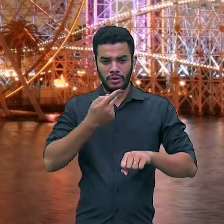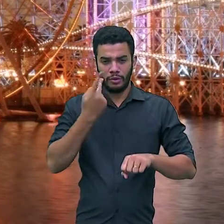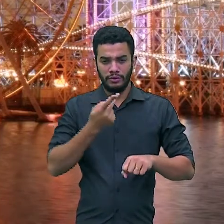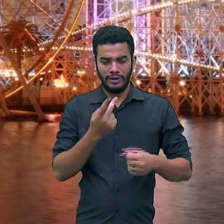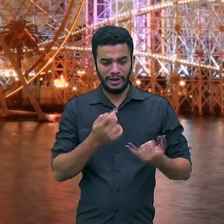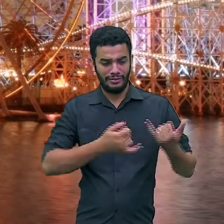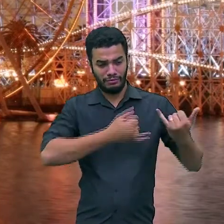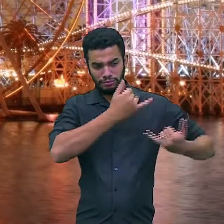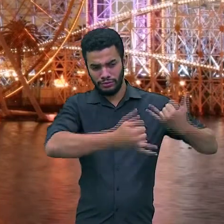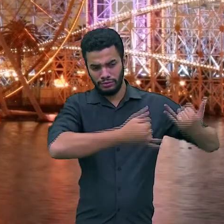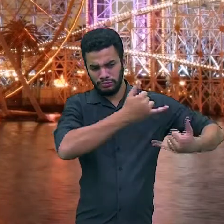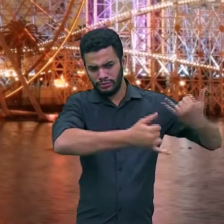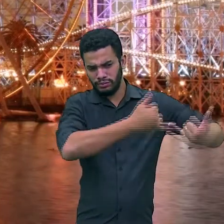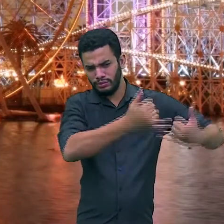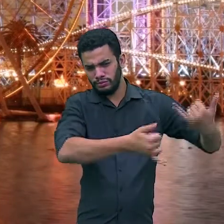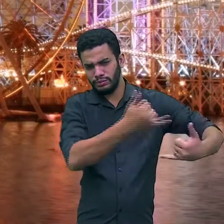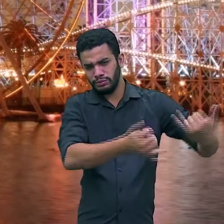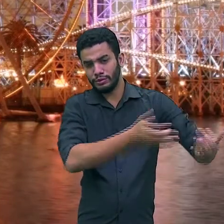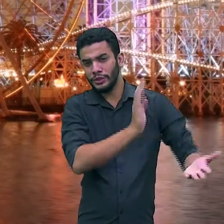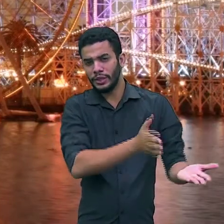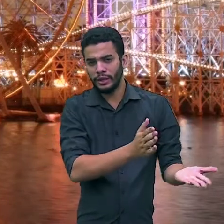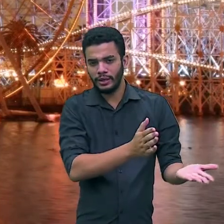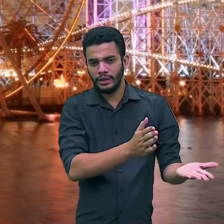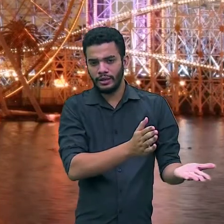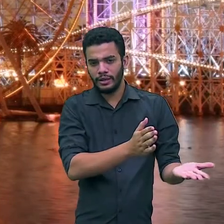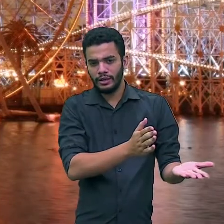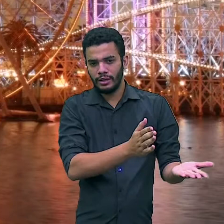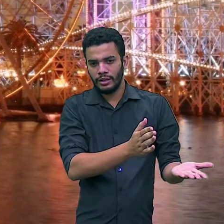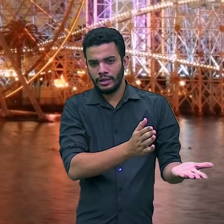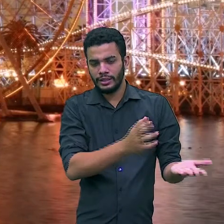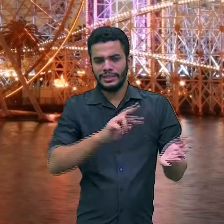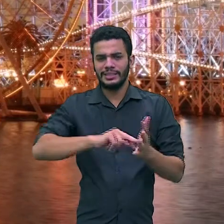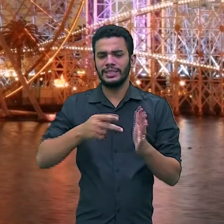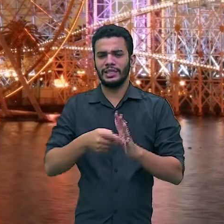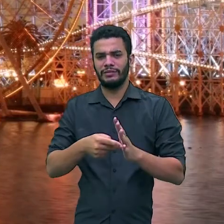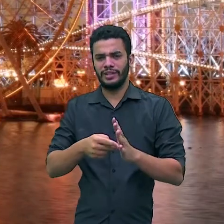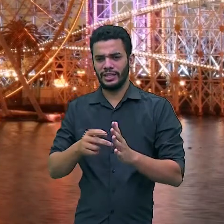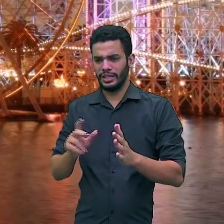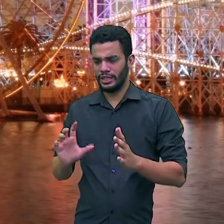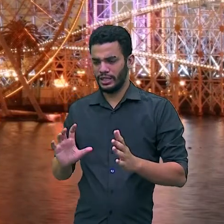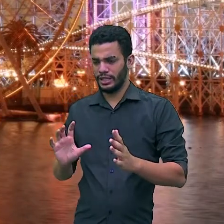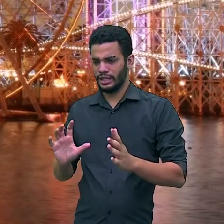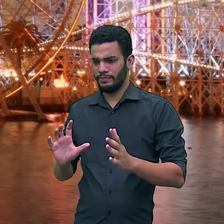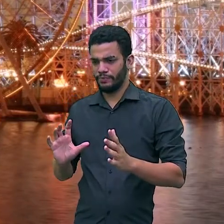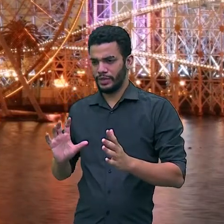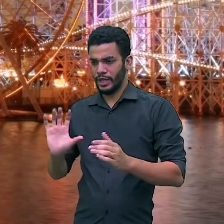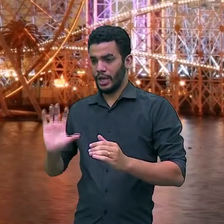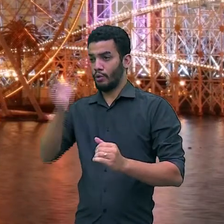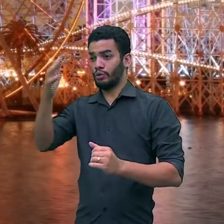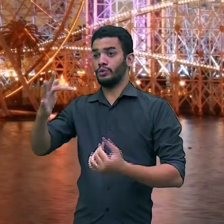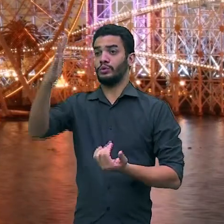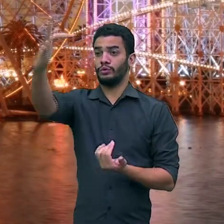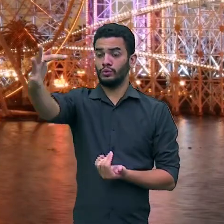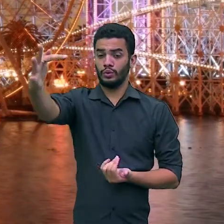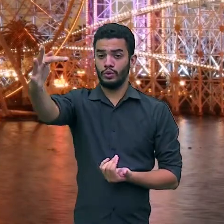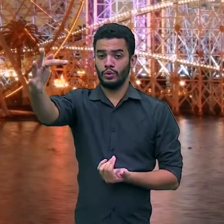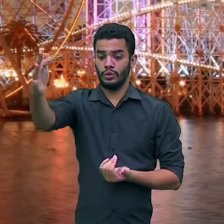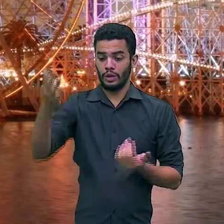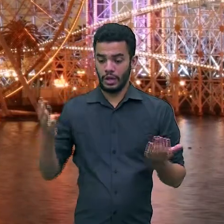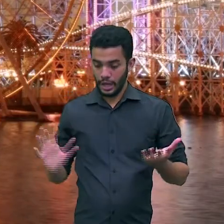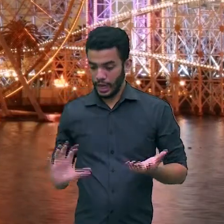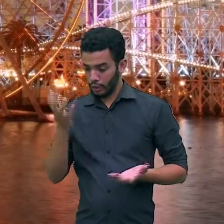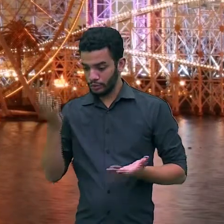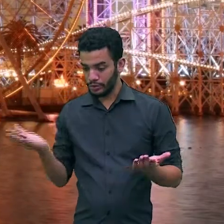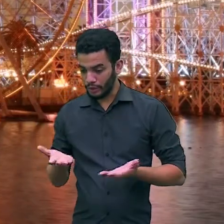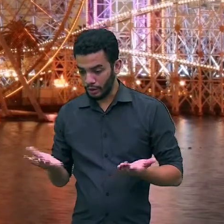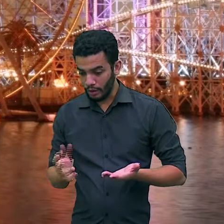uma ideia de quê? De algo que ainda vai acontecer? De algo que está acontecendo ou de algo que